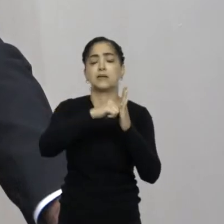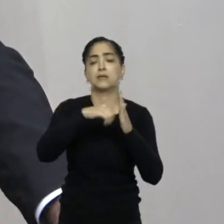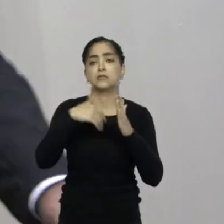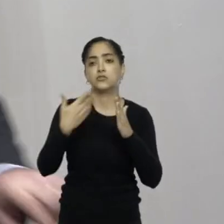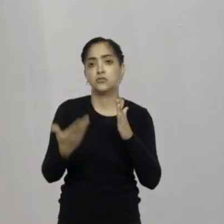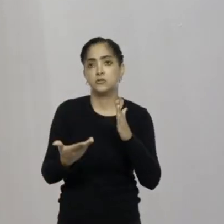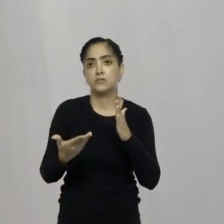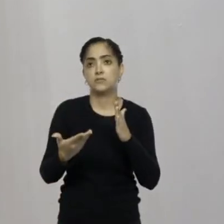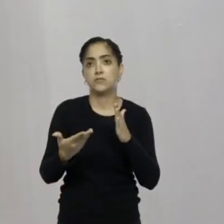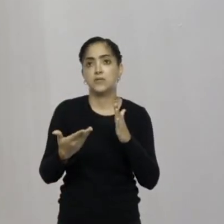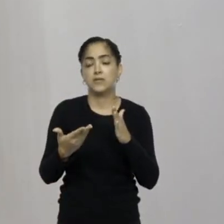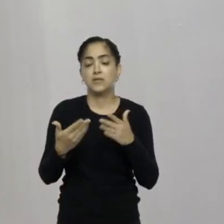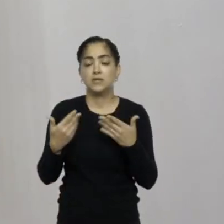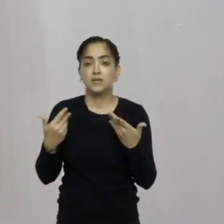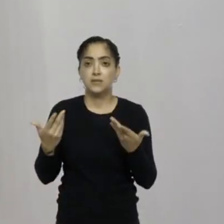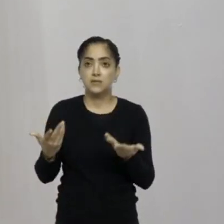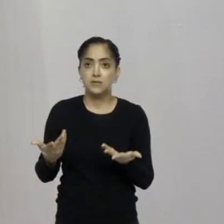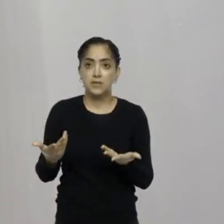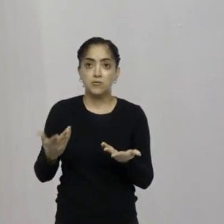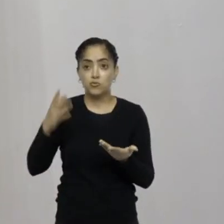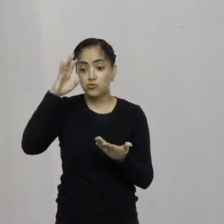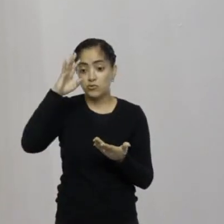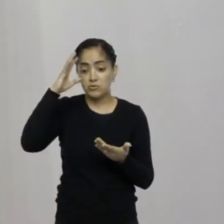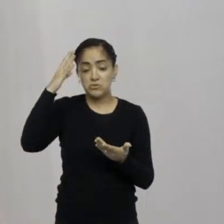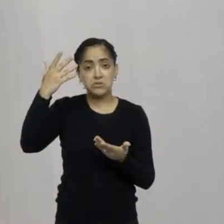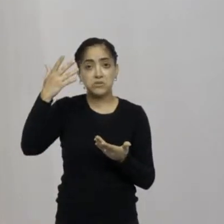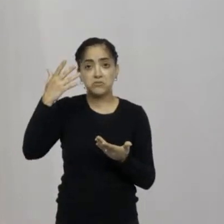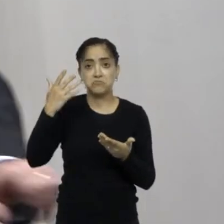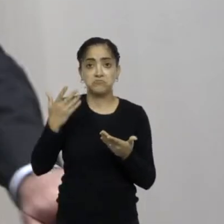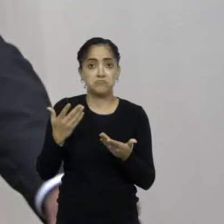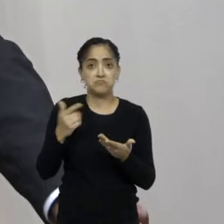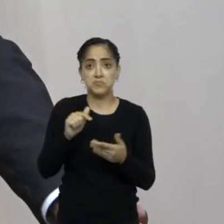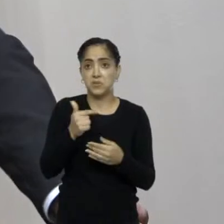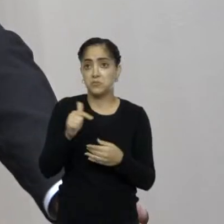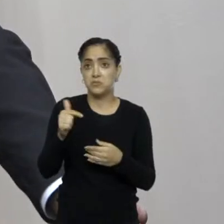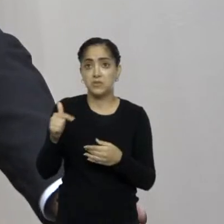Então, eu não vejo solução que não seja,